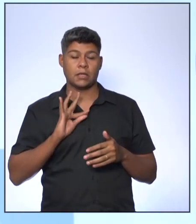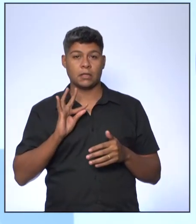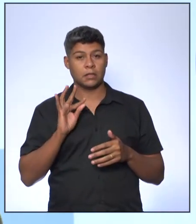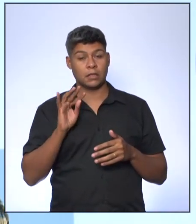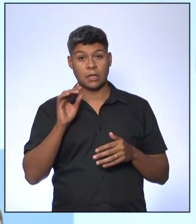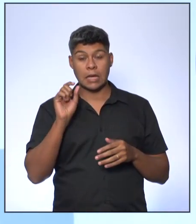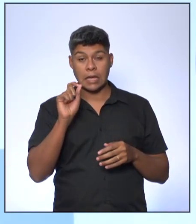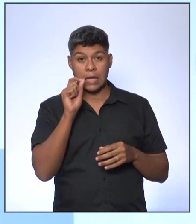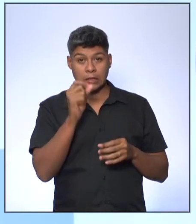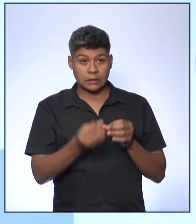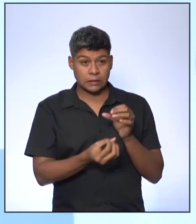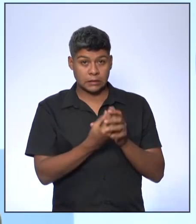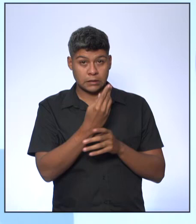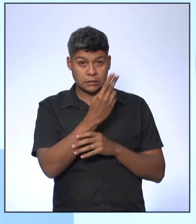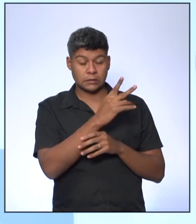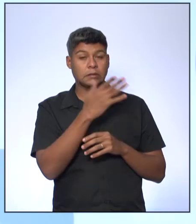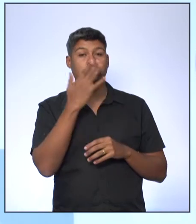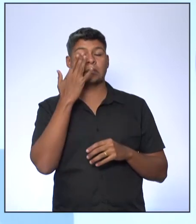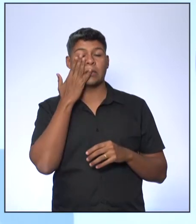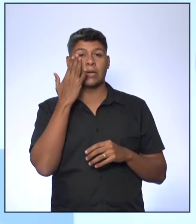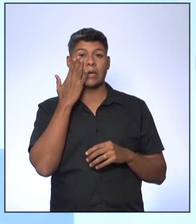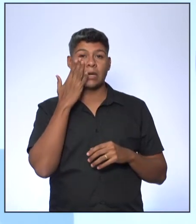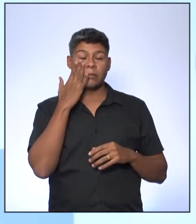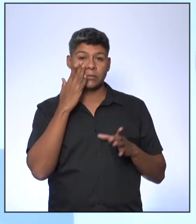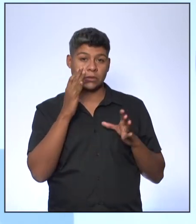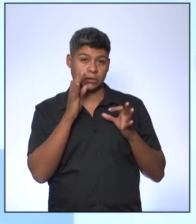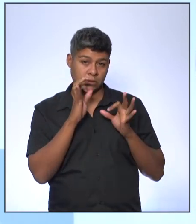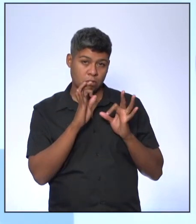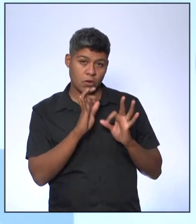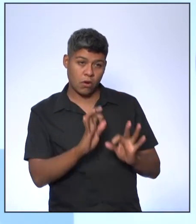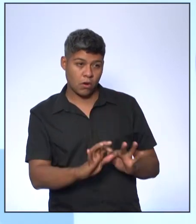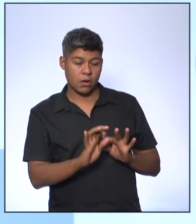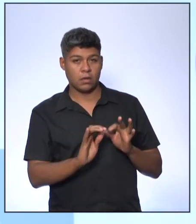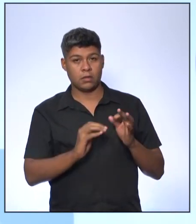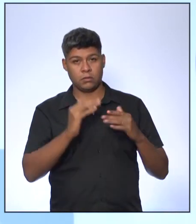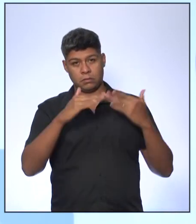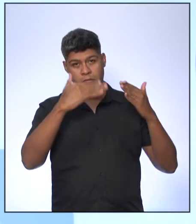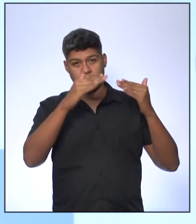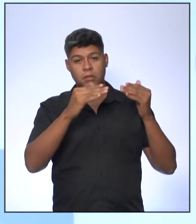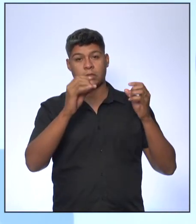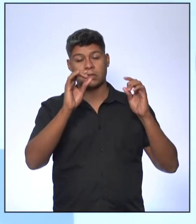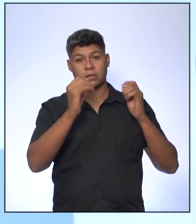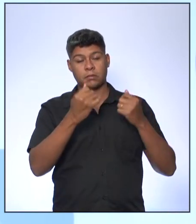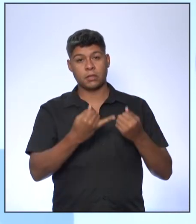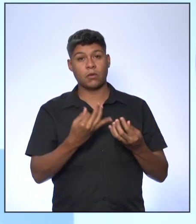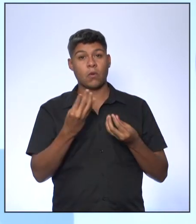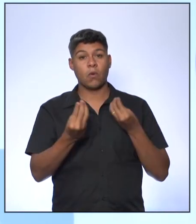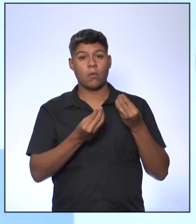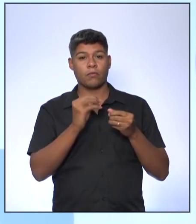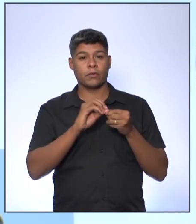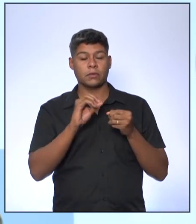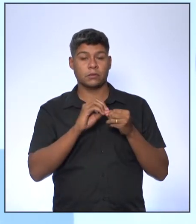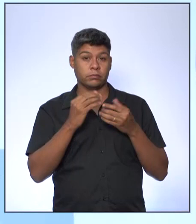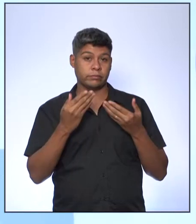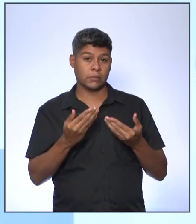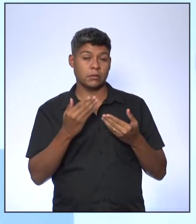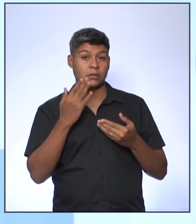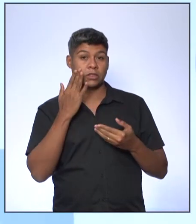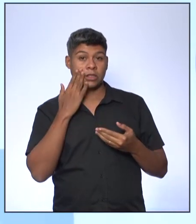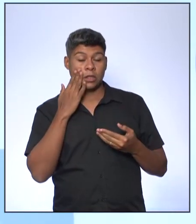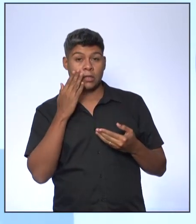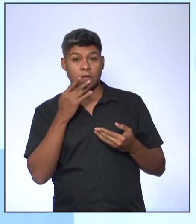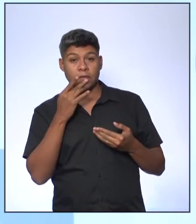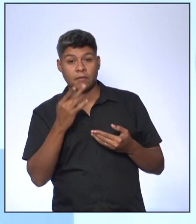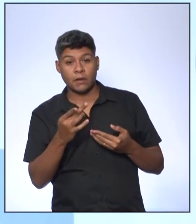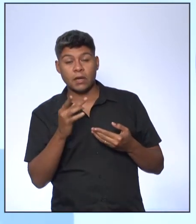fabricou ele sabia do correto funcionamento e especificou que fosse feito assim. Pois bem, né? Bom, já que falamos